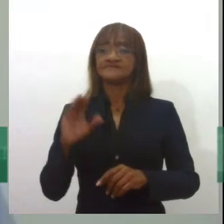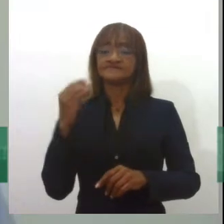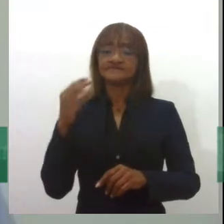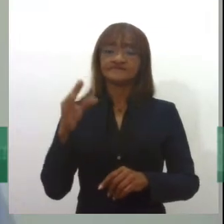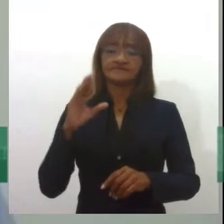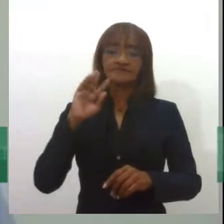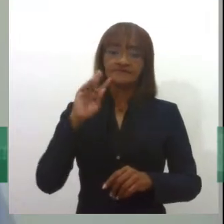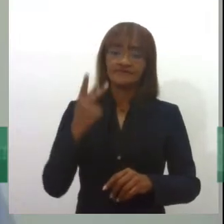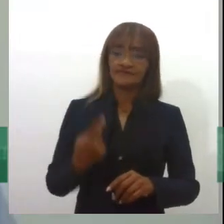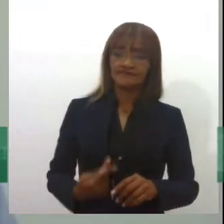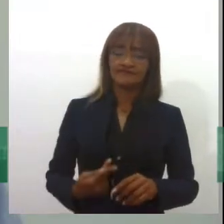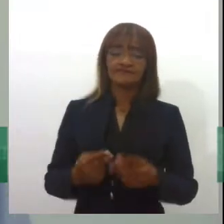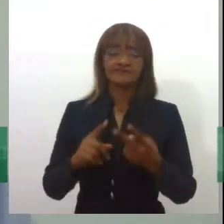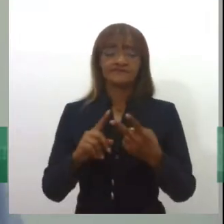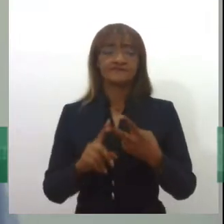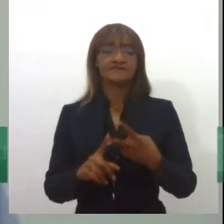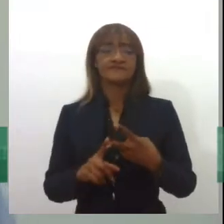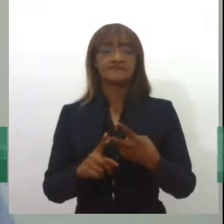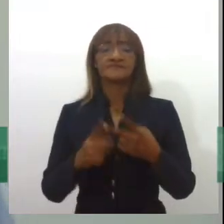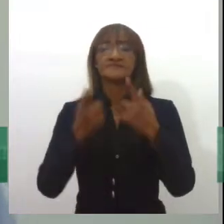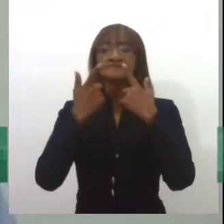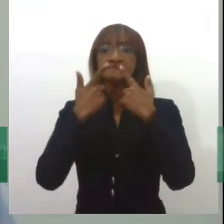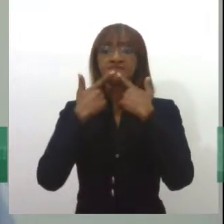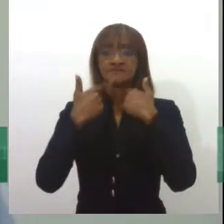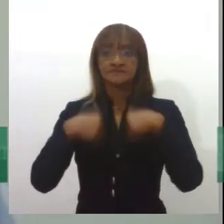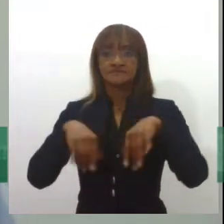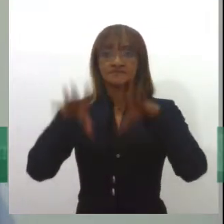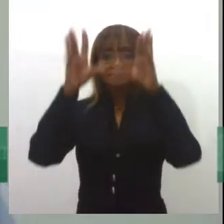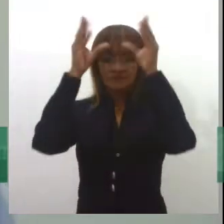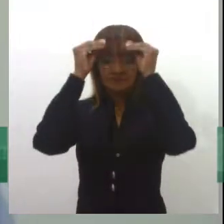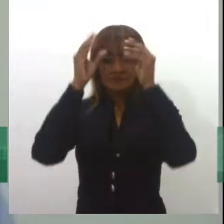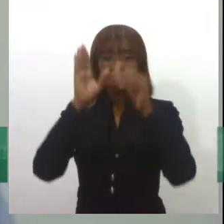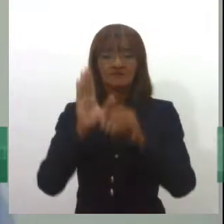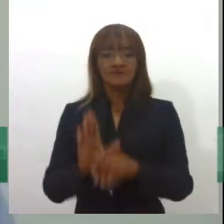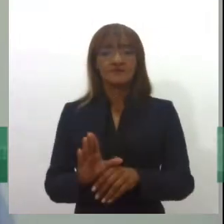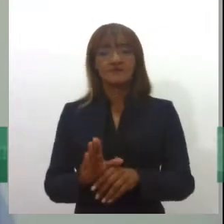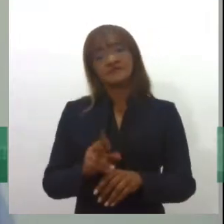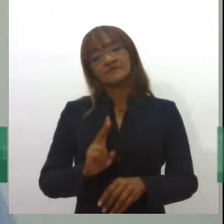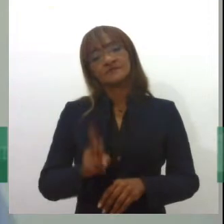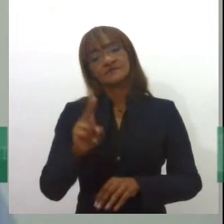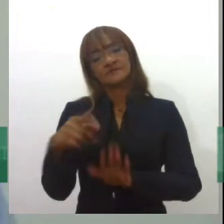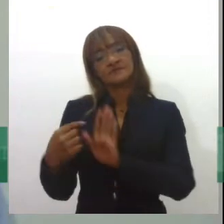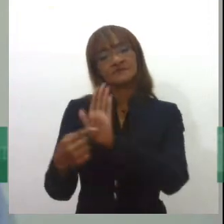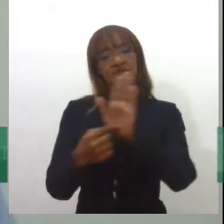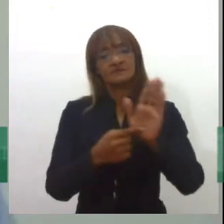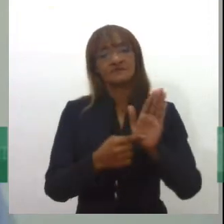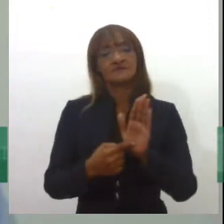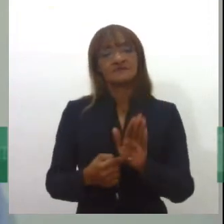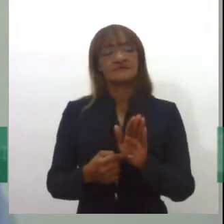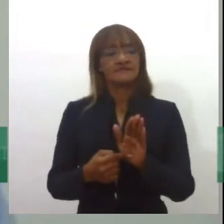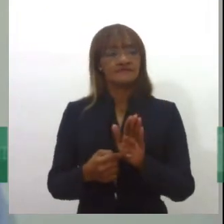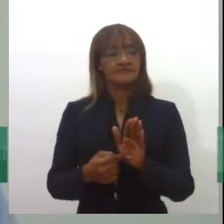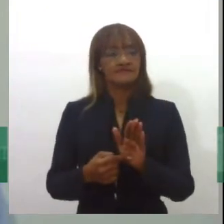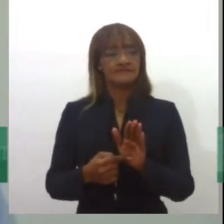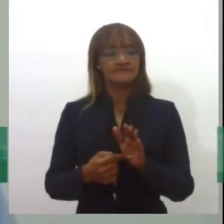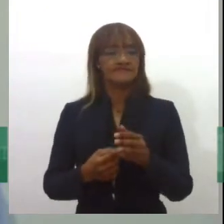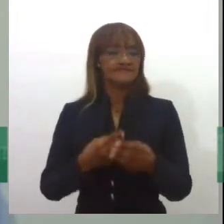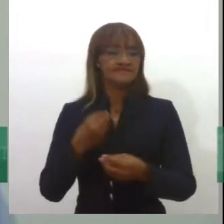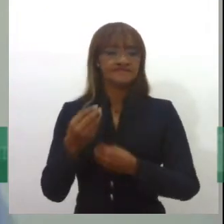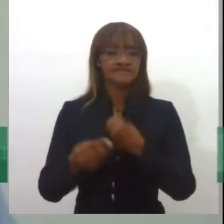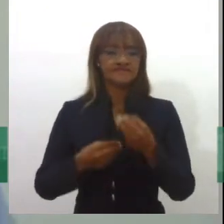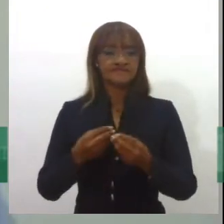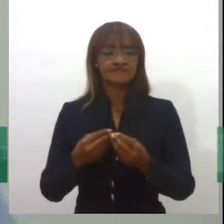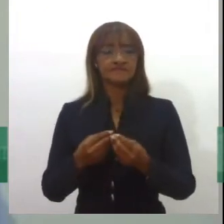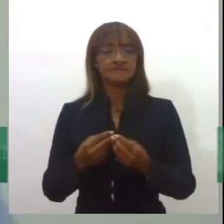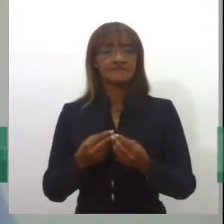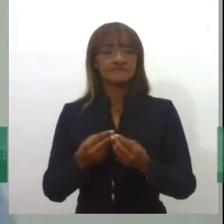ciências da natureza e linguagens e suas tecnologias, que trabalha exatamente com a formação de um cidadão que